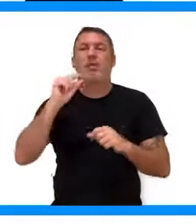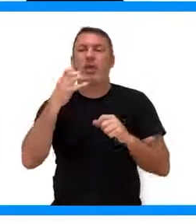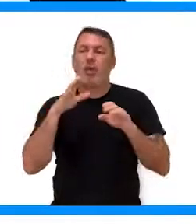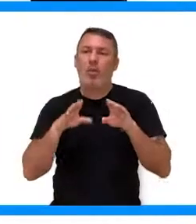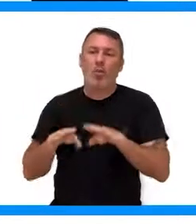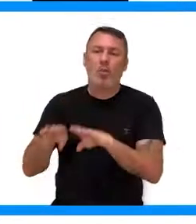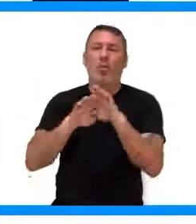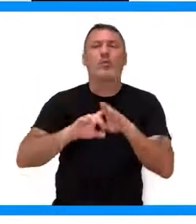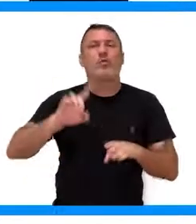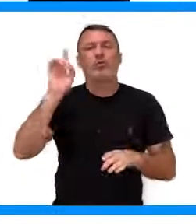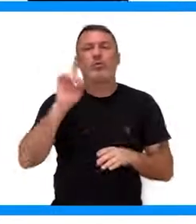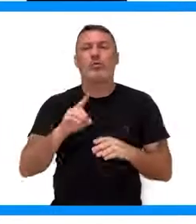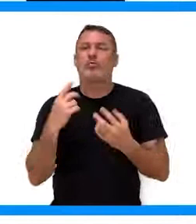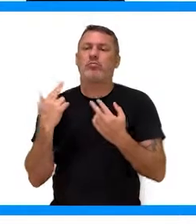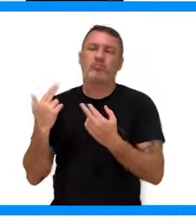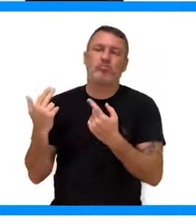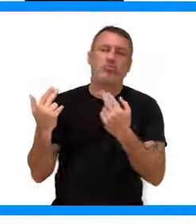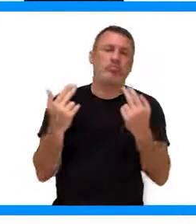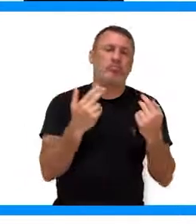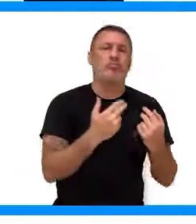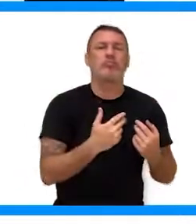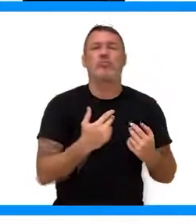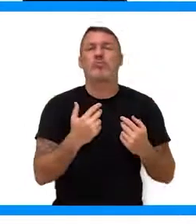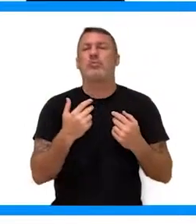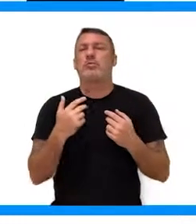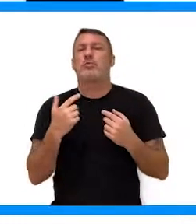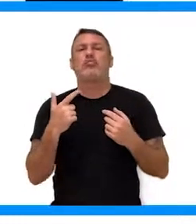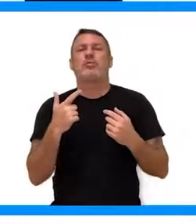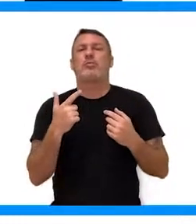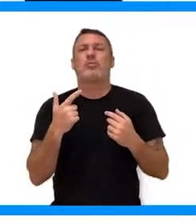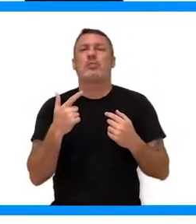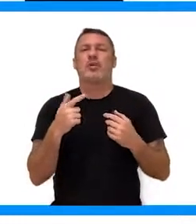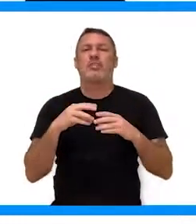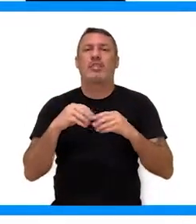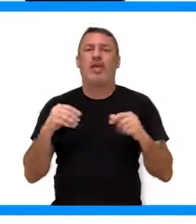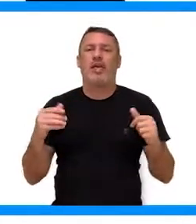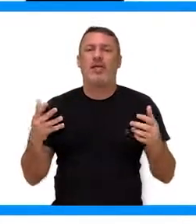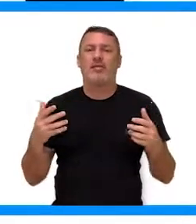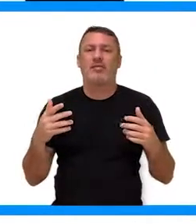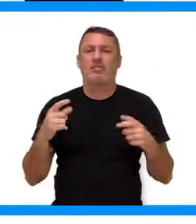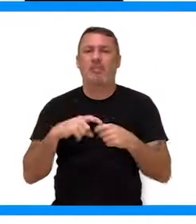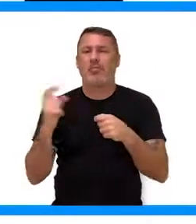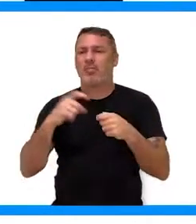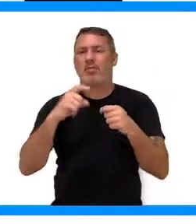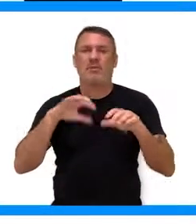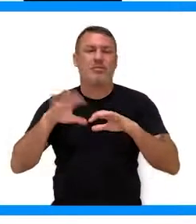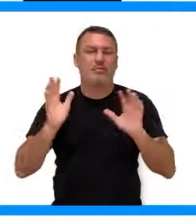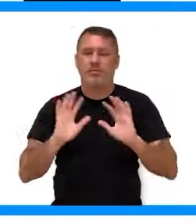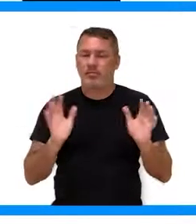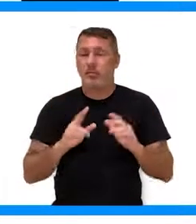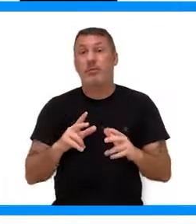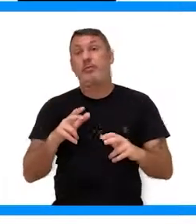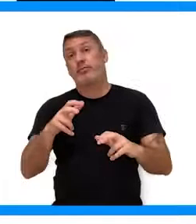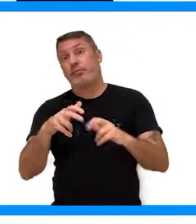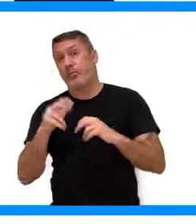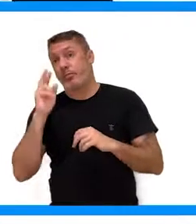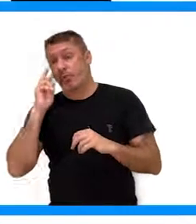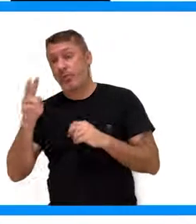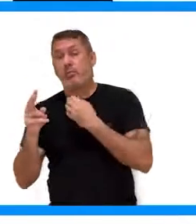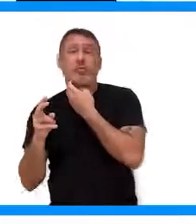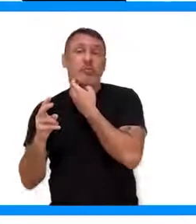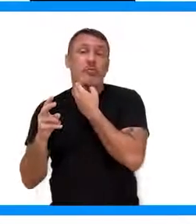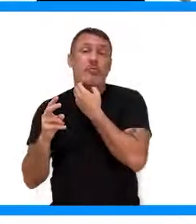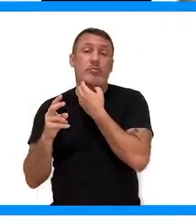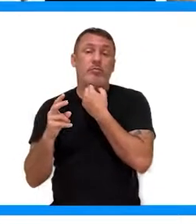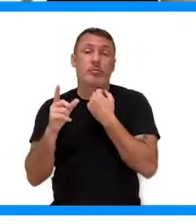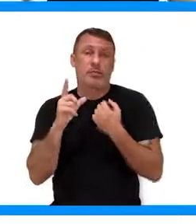a homogeneidade, igualdade e desconcentração de terras, tá? E, pelo visto,